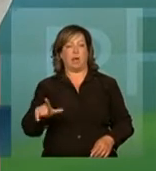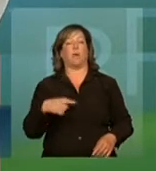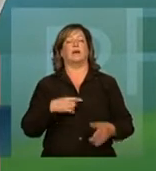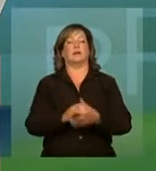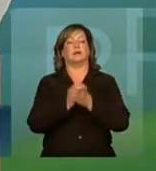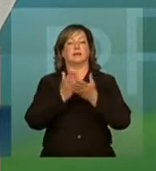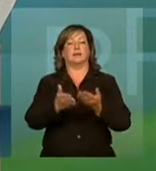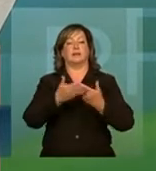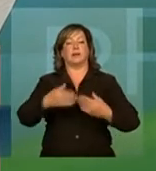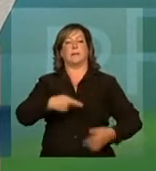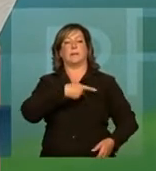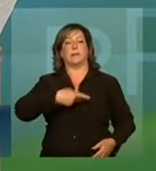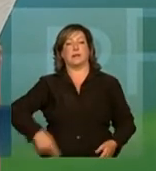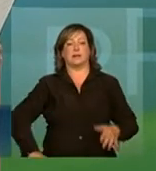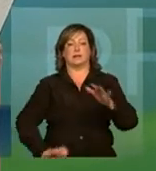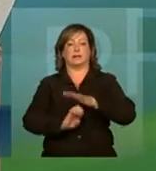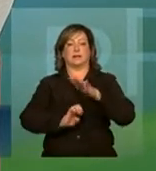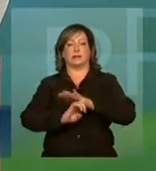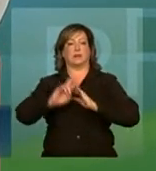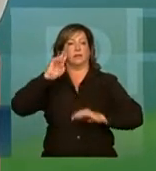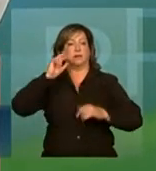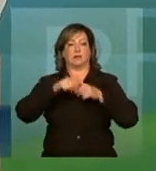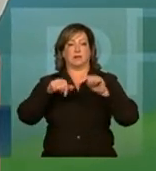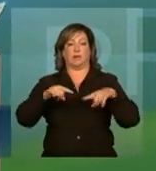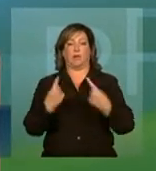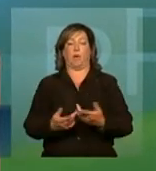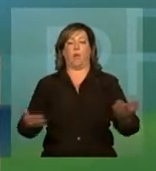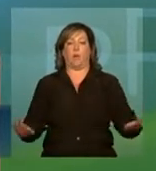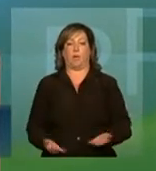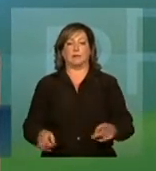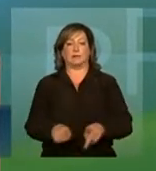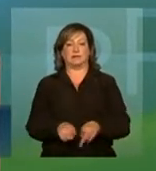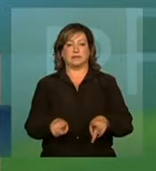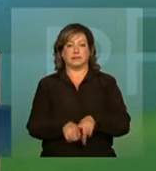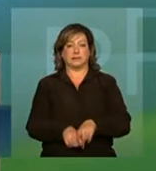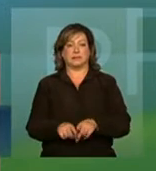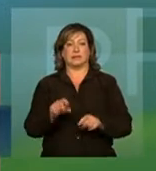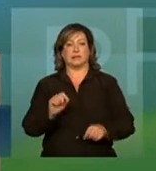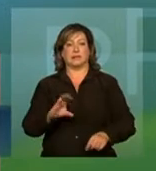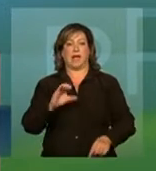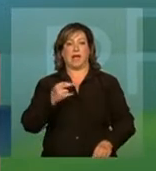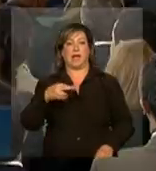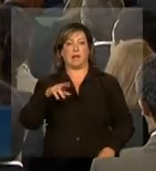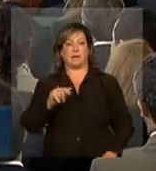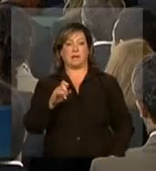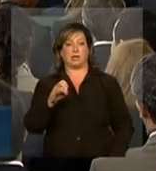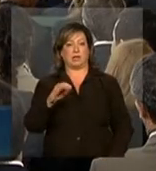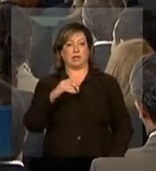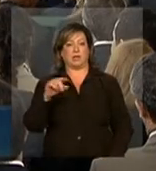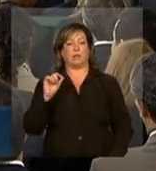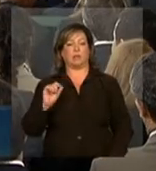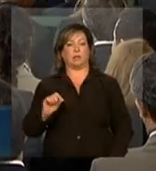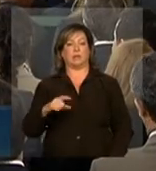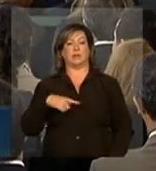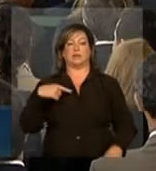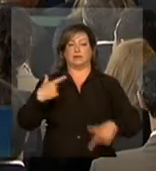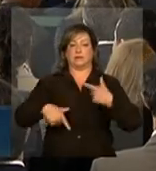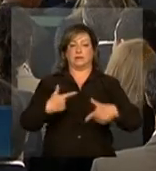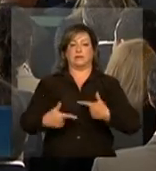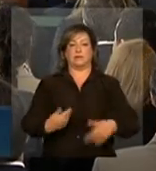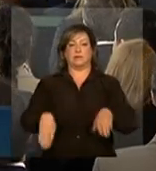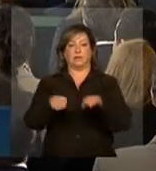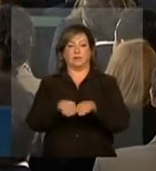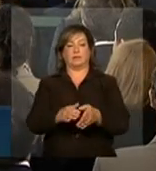os demais presidentes de empresa aqui presentes e também da Câmara de Gestão, Desempenho e